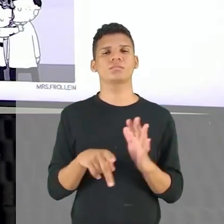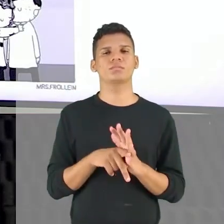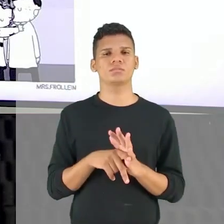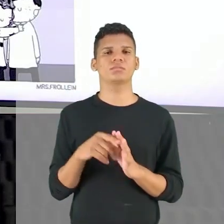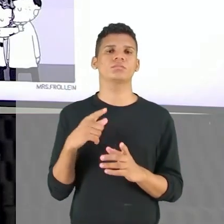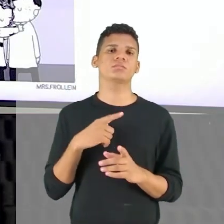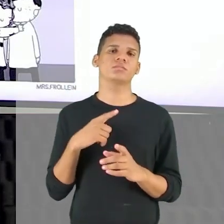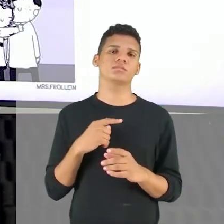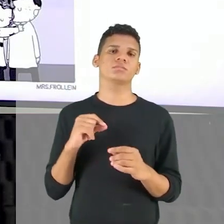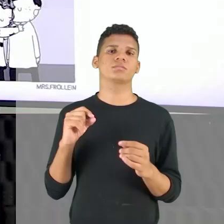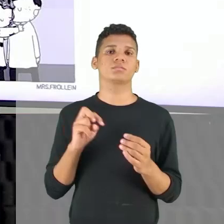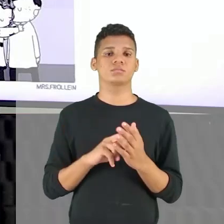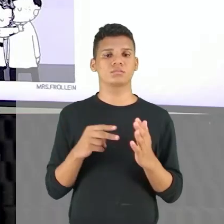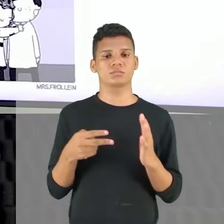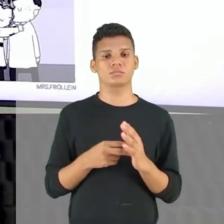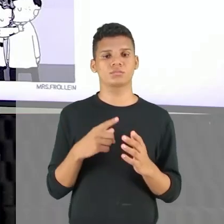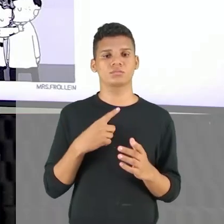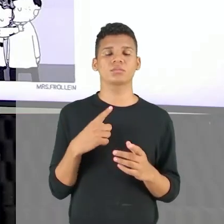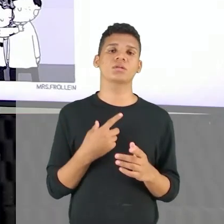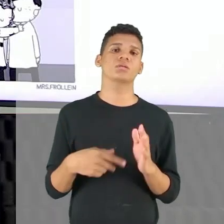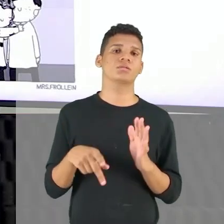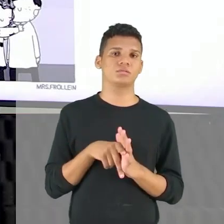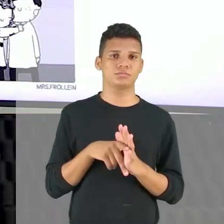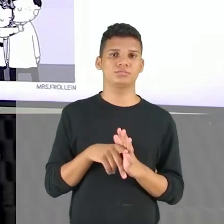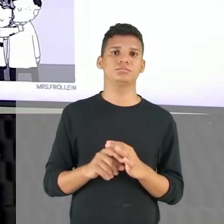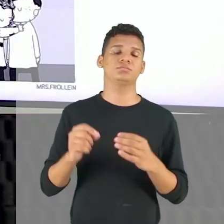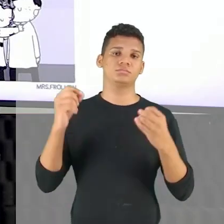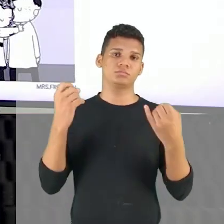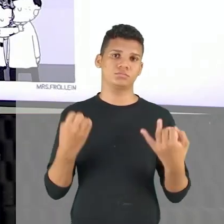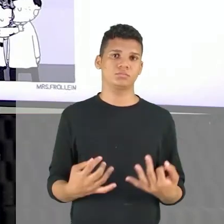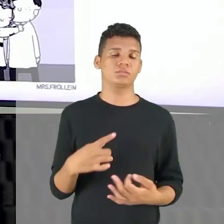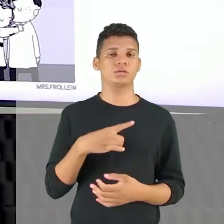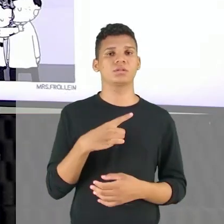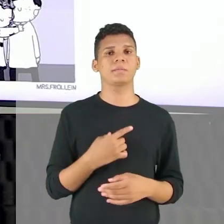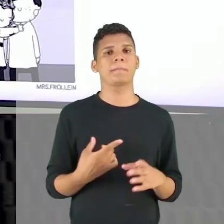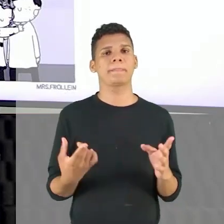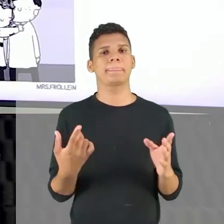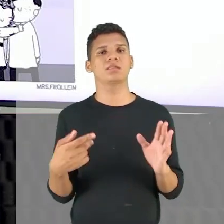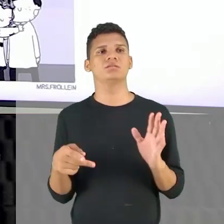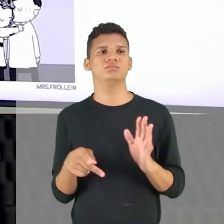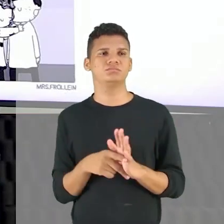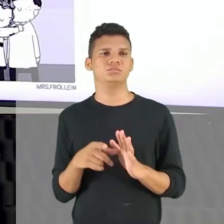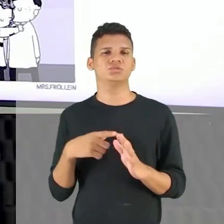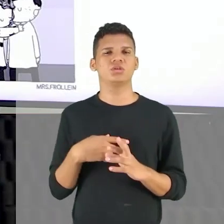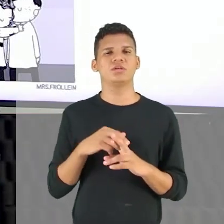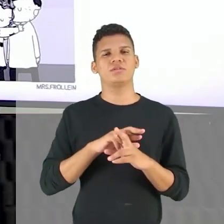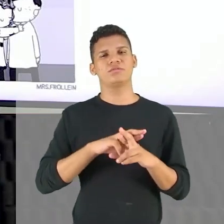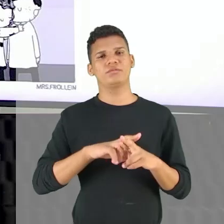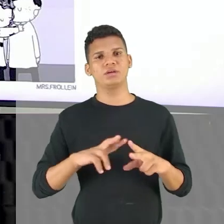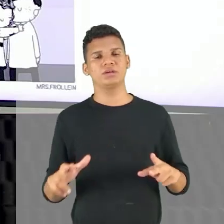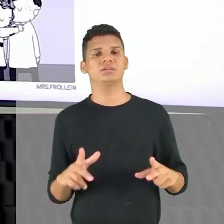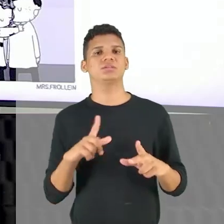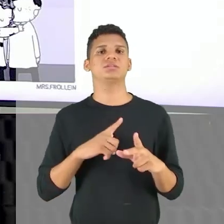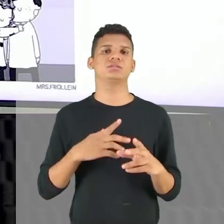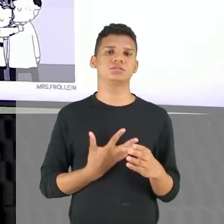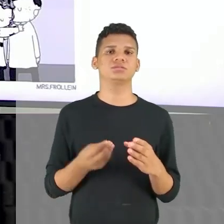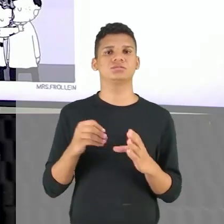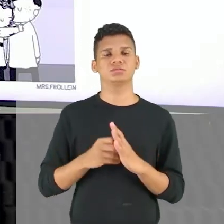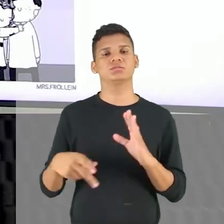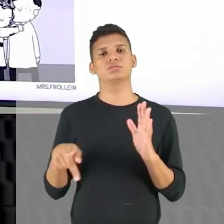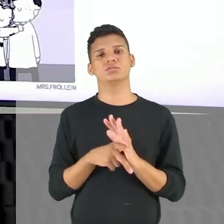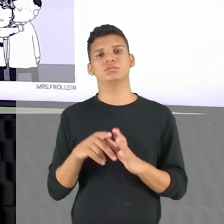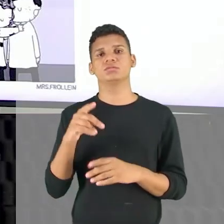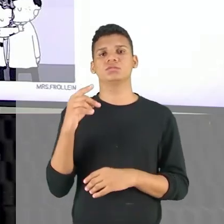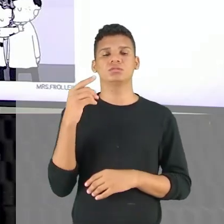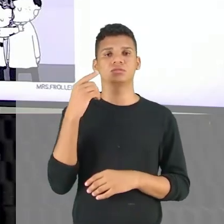as expressões que idioma tem, tá? Muitas expressões caem dentro da UEMA, muitas expressões